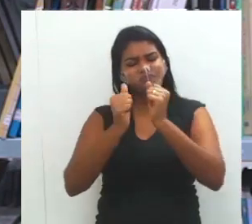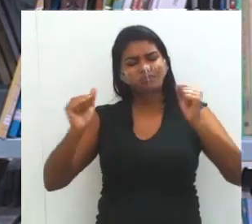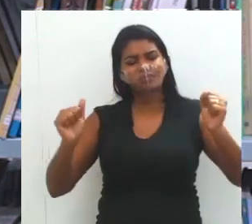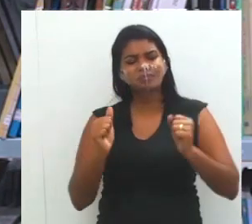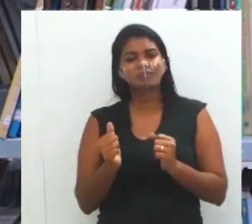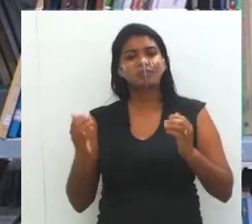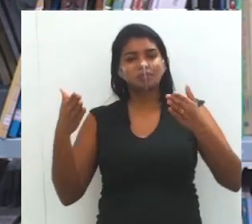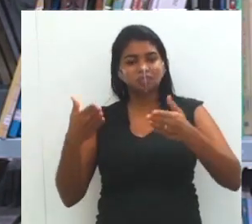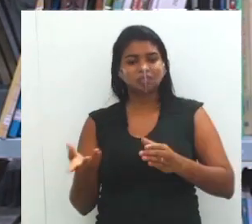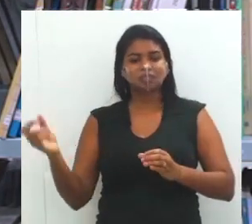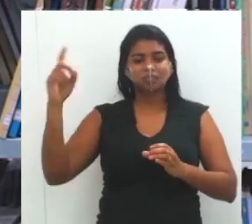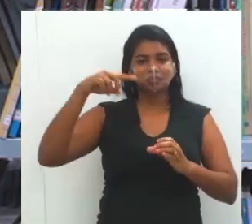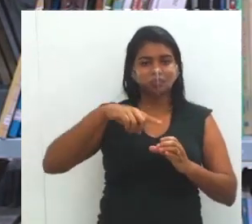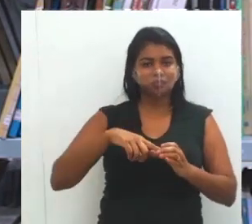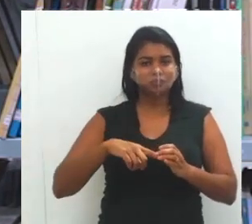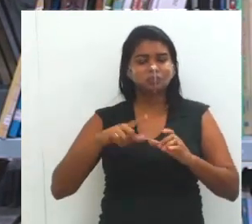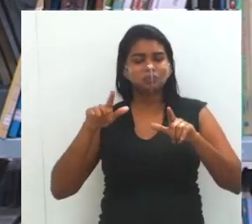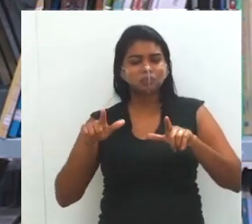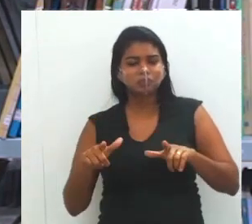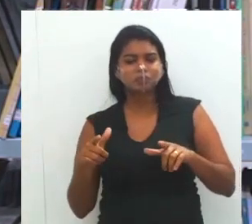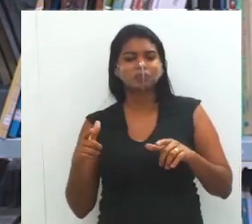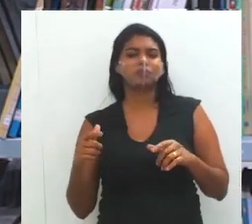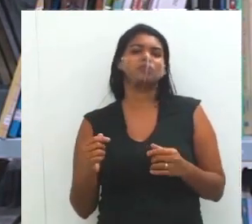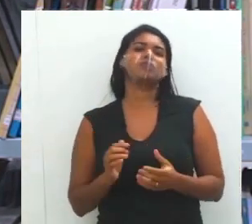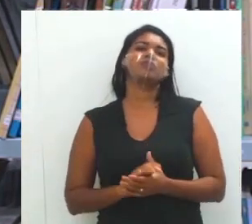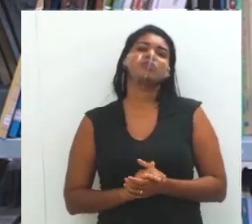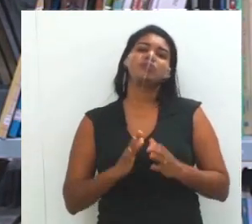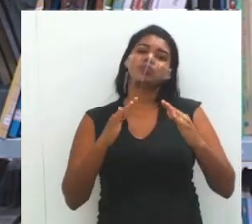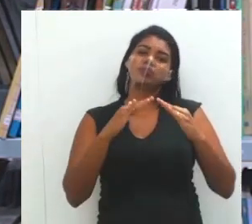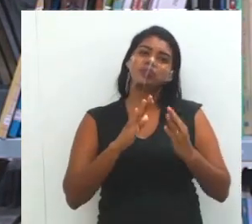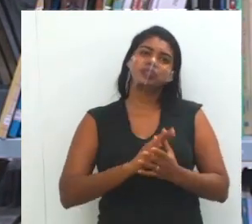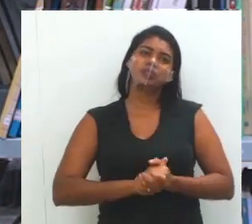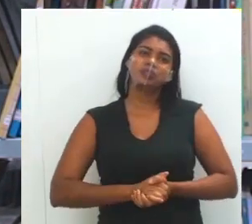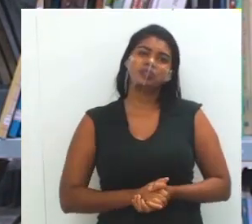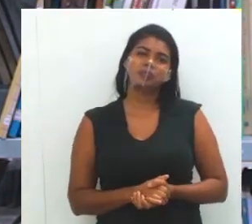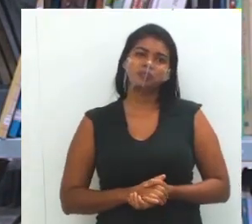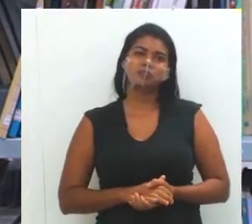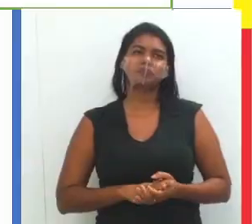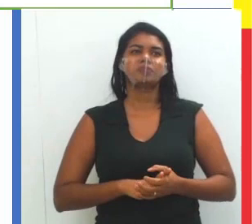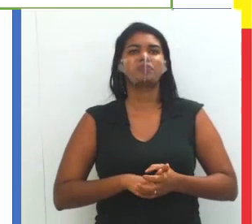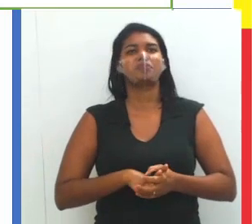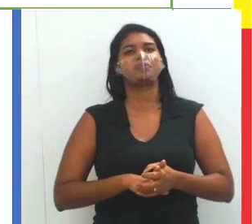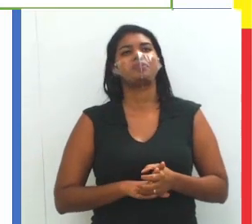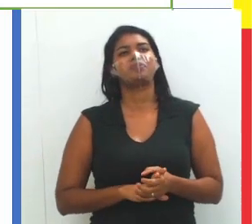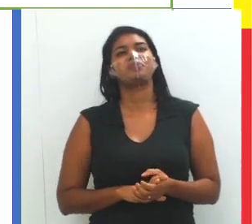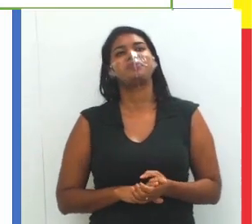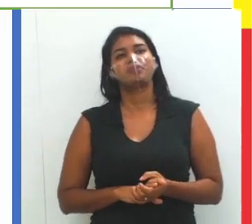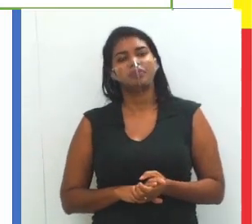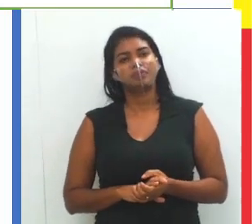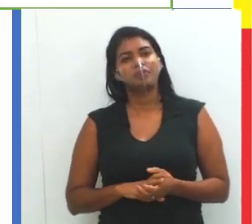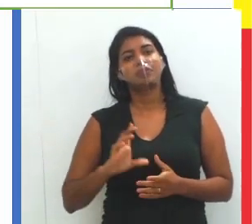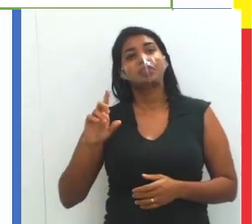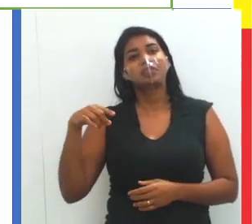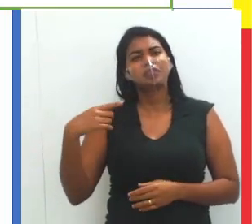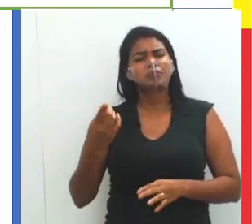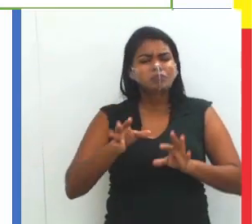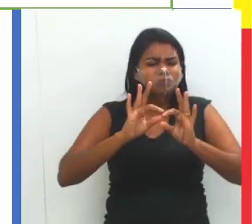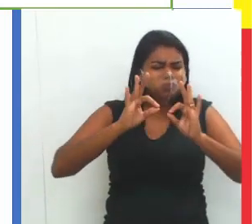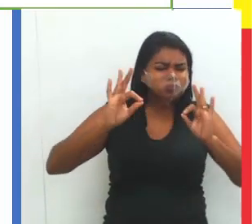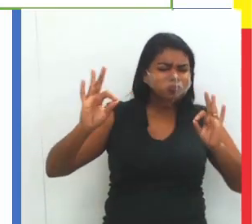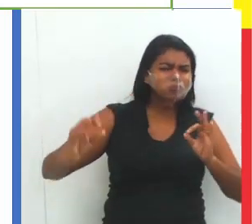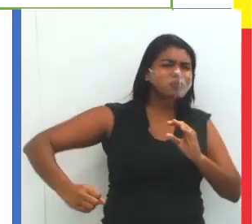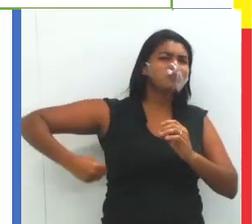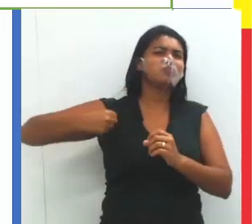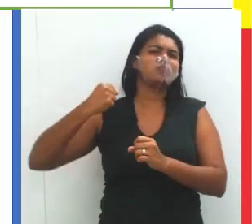a volta para a sua terra. Vamos observar um pouco essa volta da terra, a terra natal. É verdade. Depois de